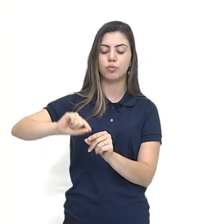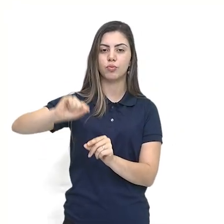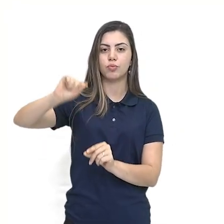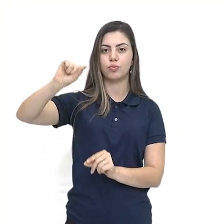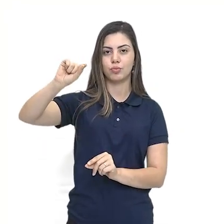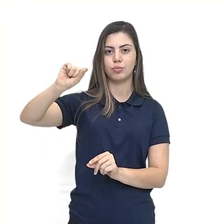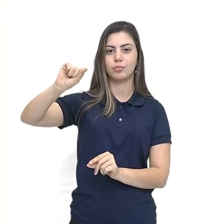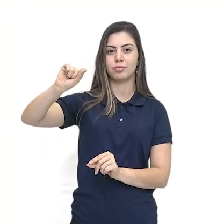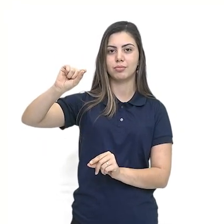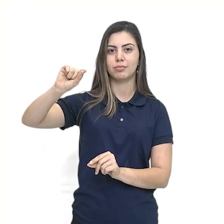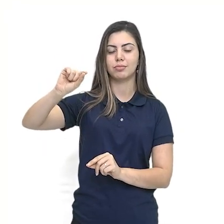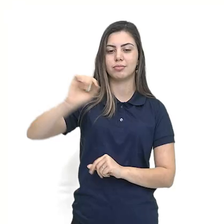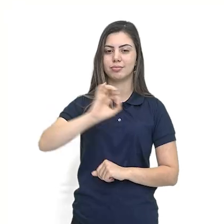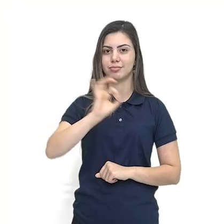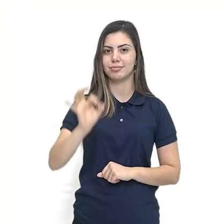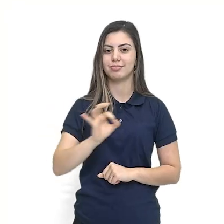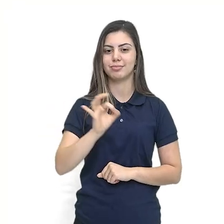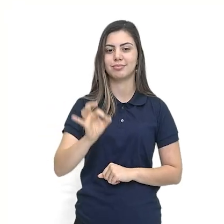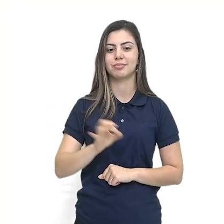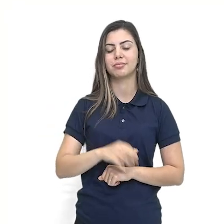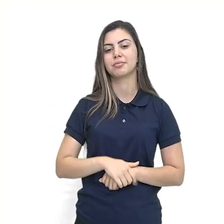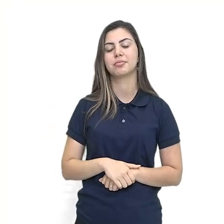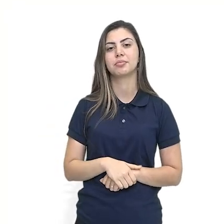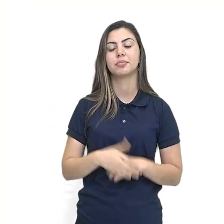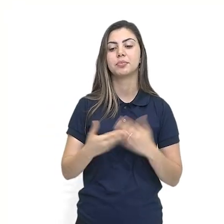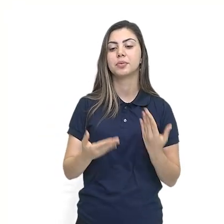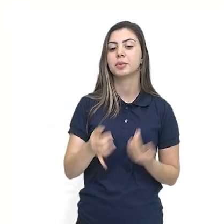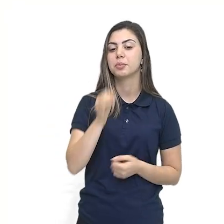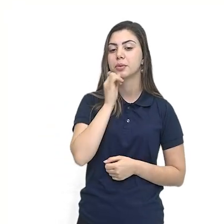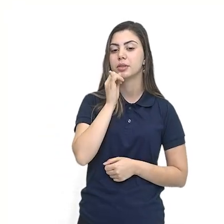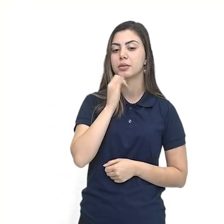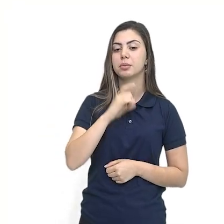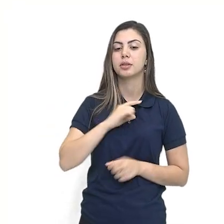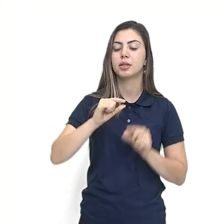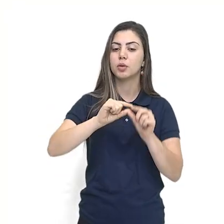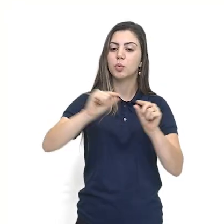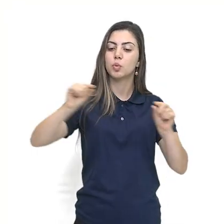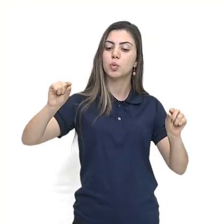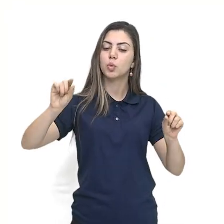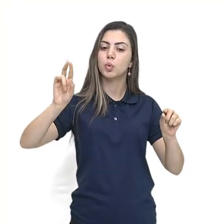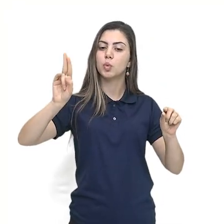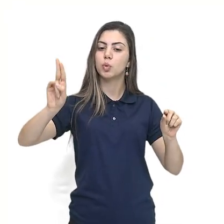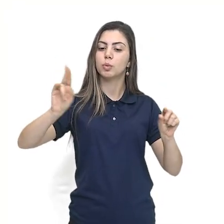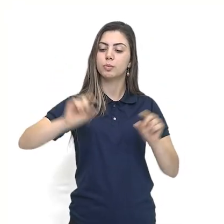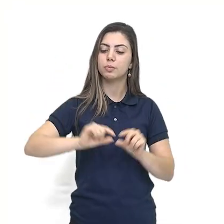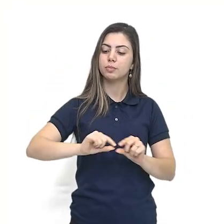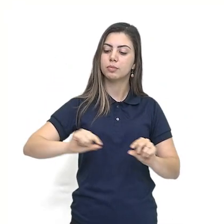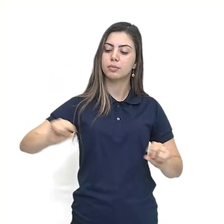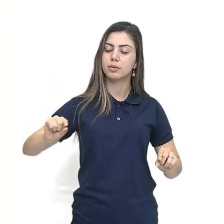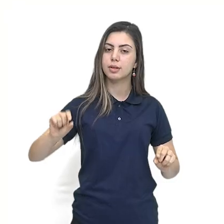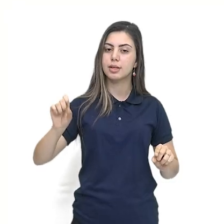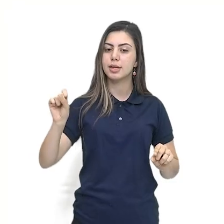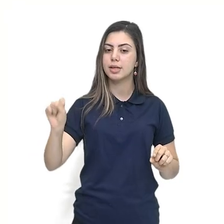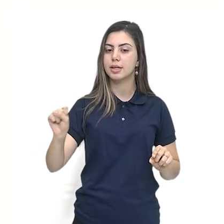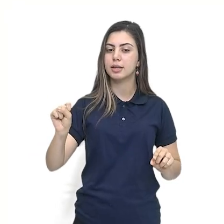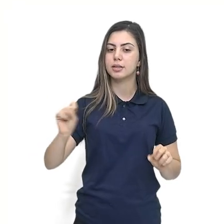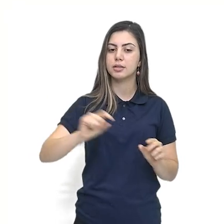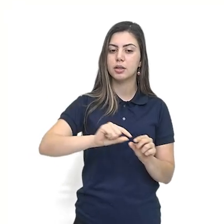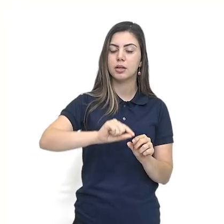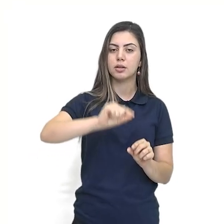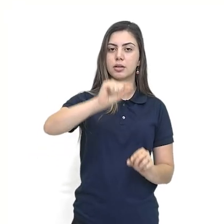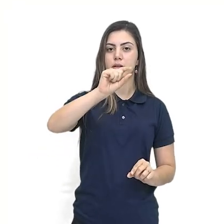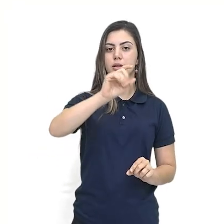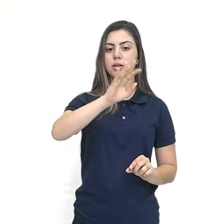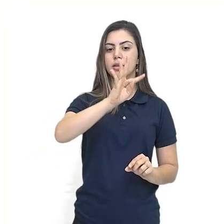ó, certo? Então, digamos que aqui eu tenho a reta U, aqui eu tenho a reta S, aqui eu tenho a